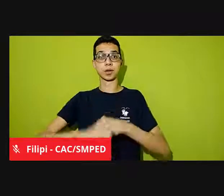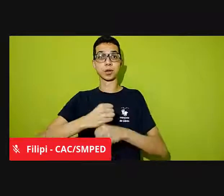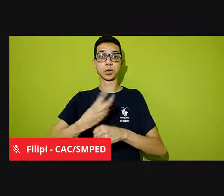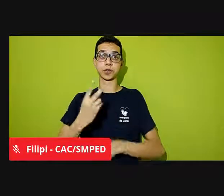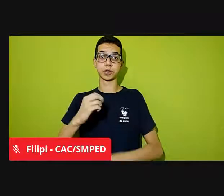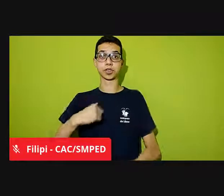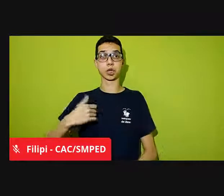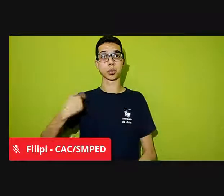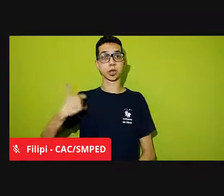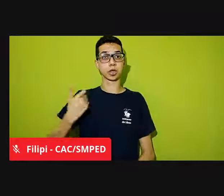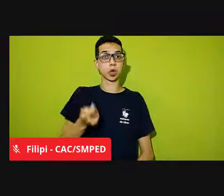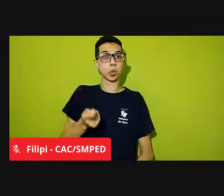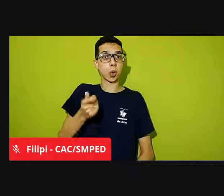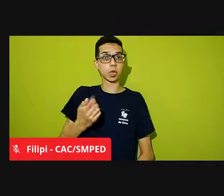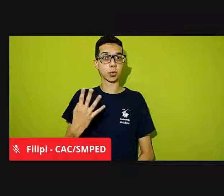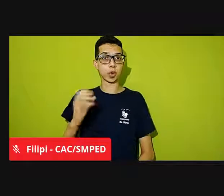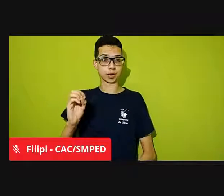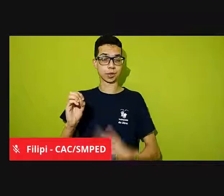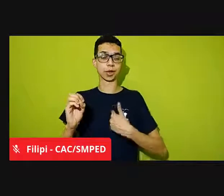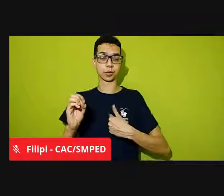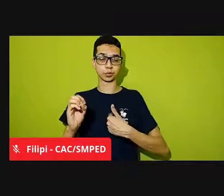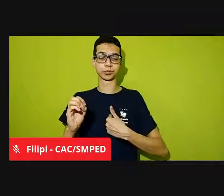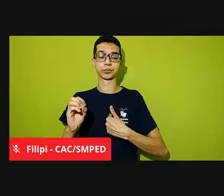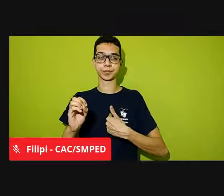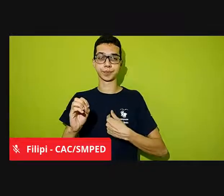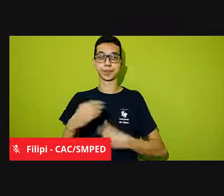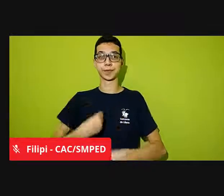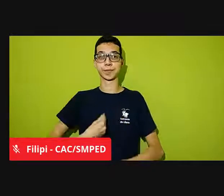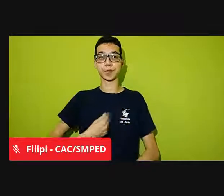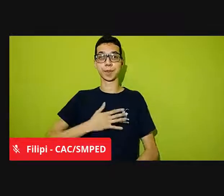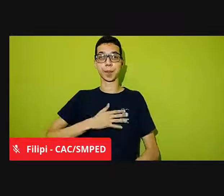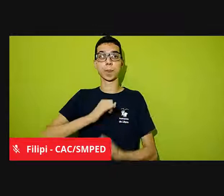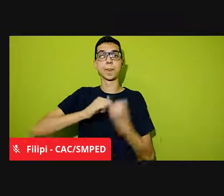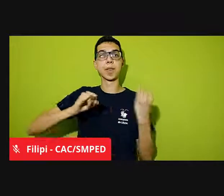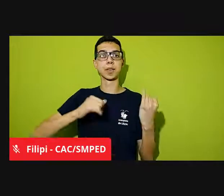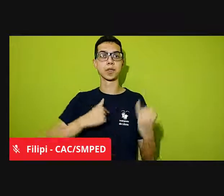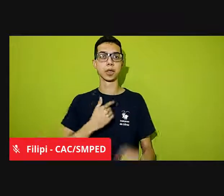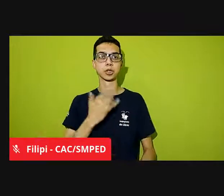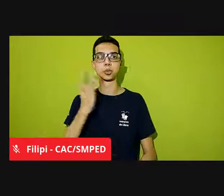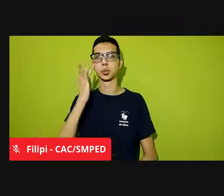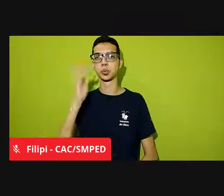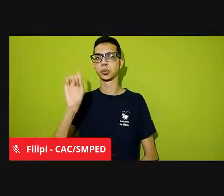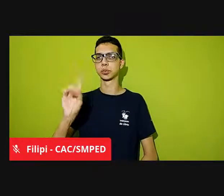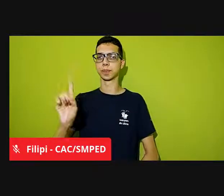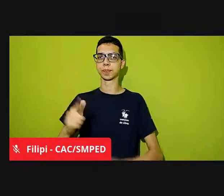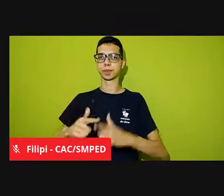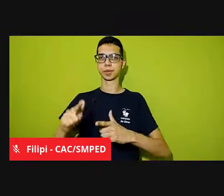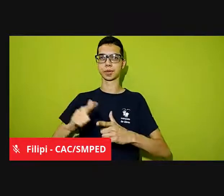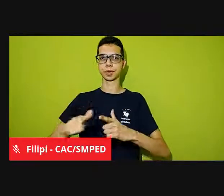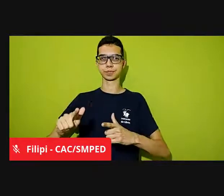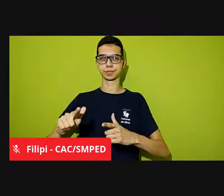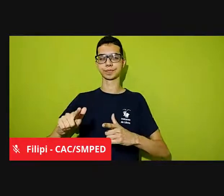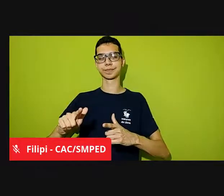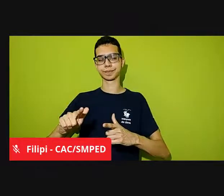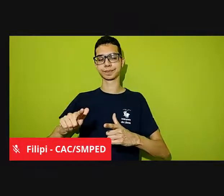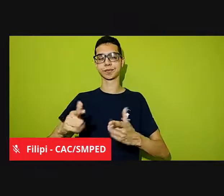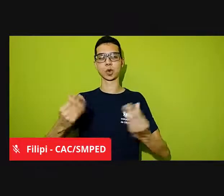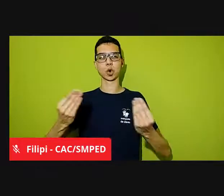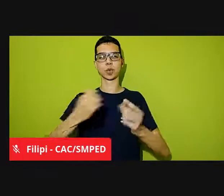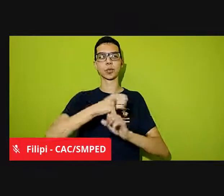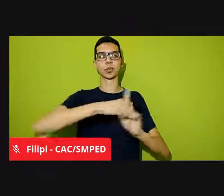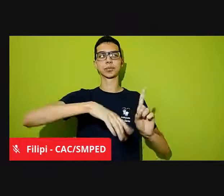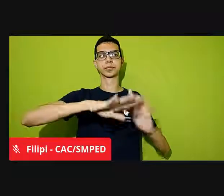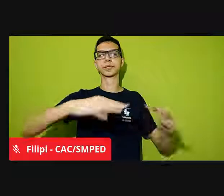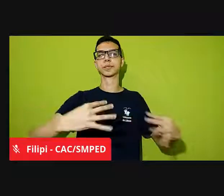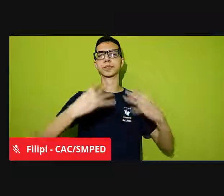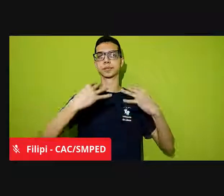40. Então, eu fiquei metade da minha vida até então sem ter essa dimensão social da minha deficiência. E eu passei a ter essa